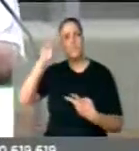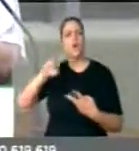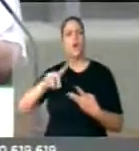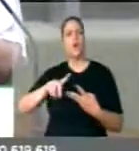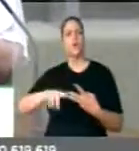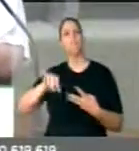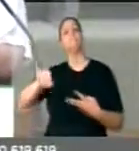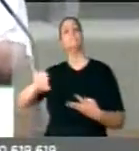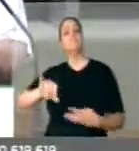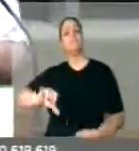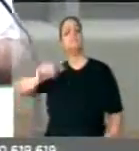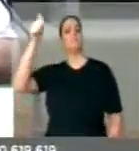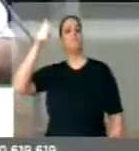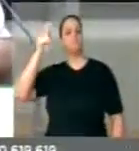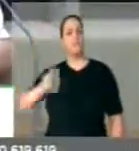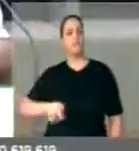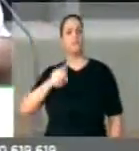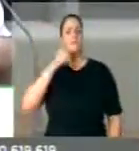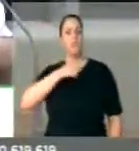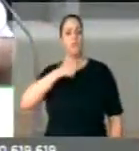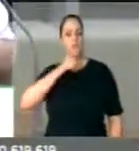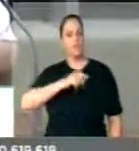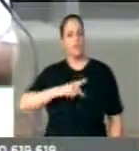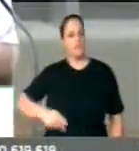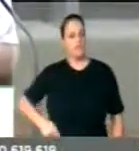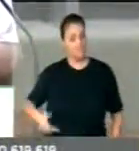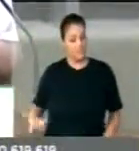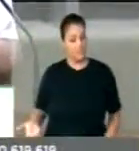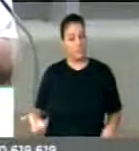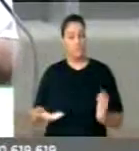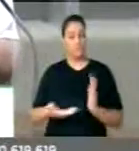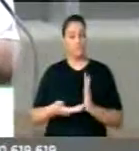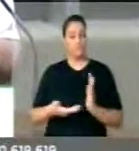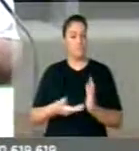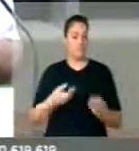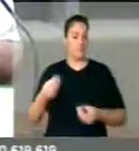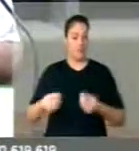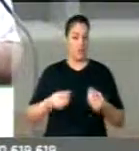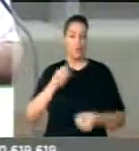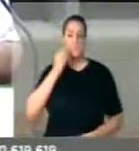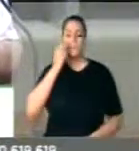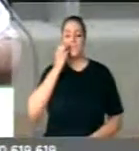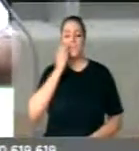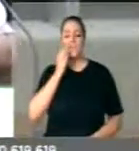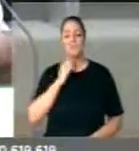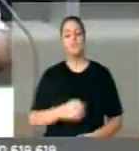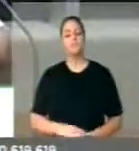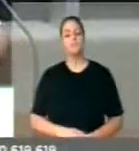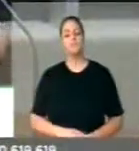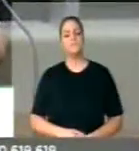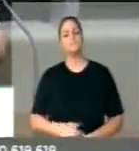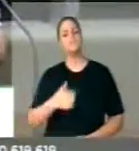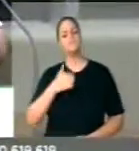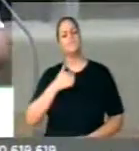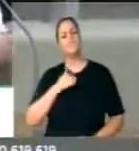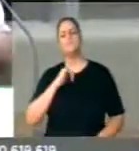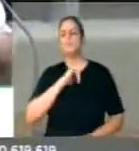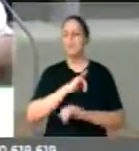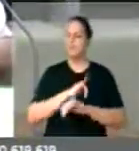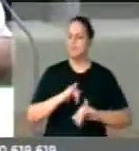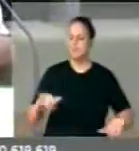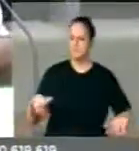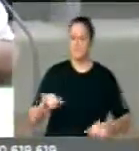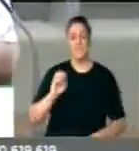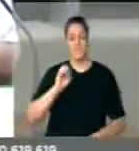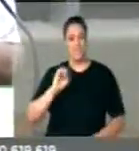primeira mulher sua presidente. Concluo garantindo aos senhores que, assumindo a presidência da